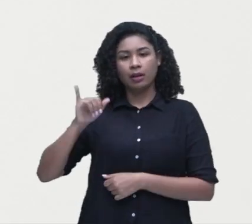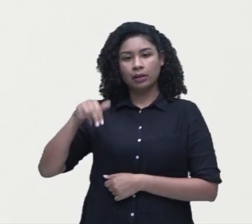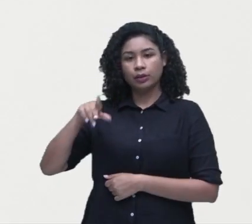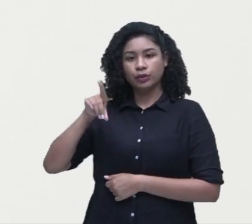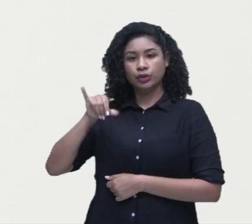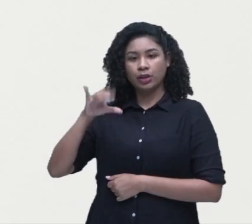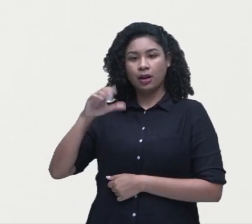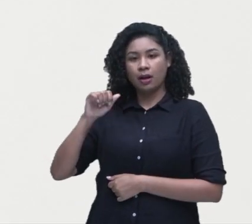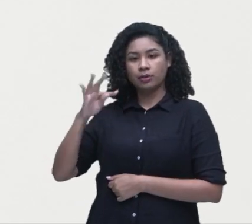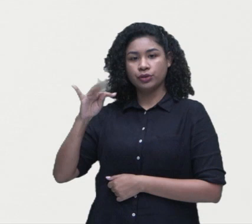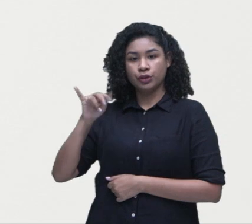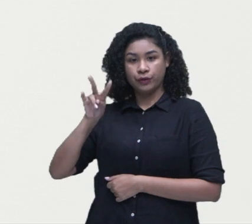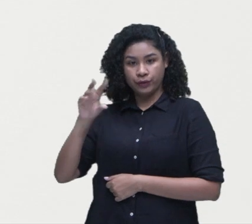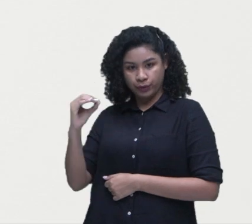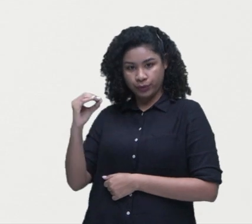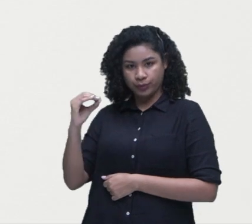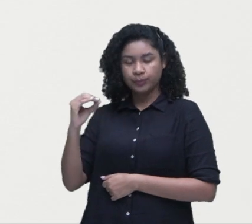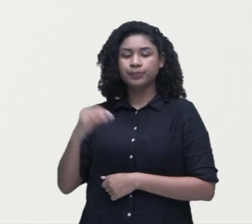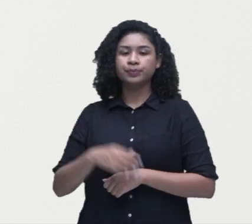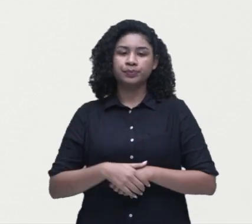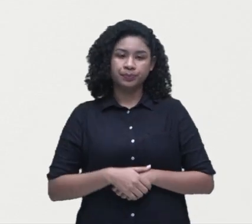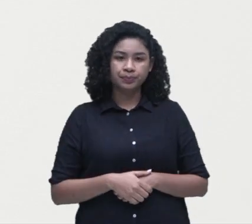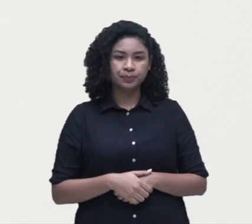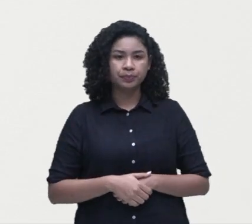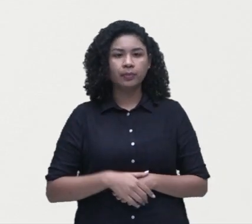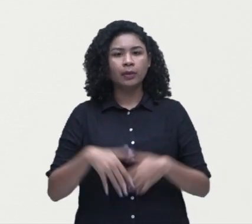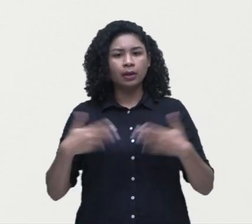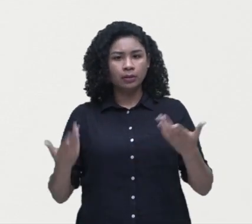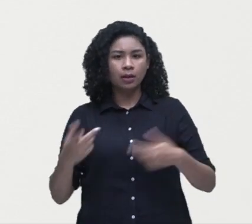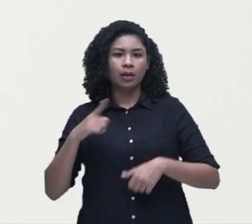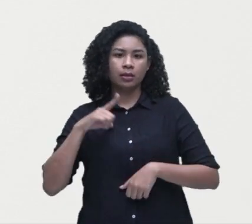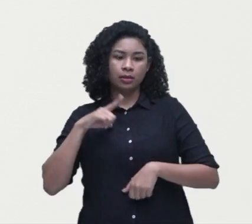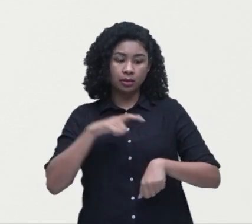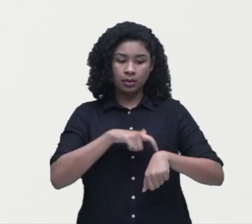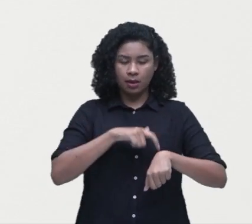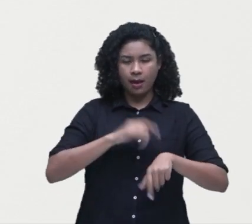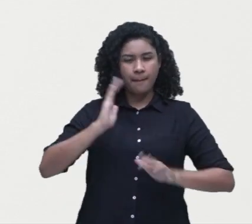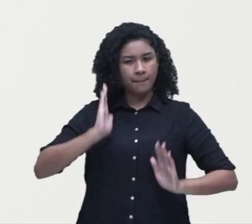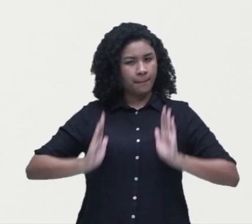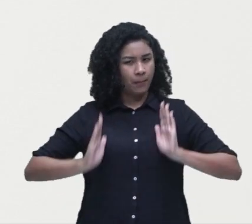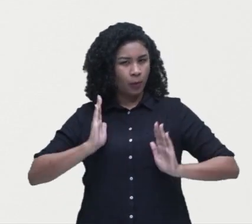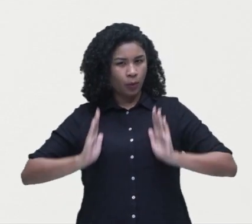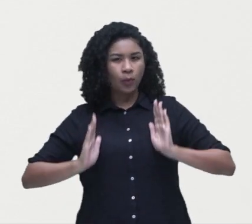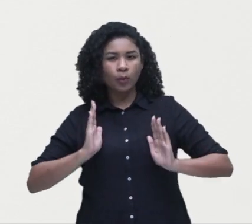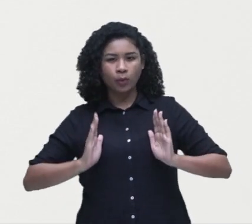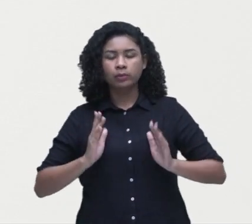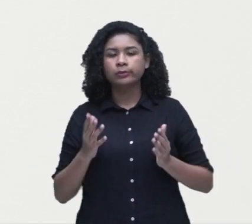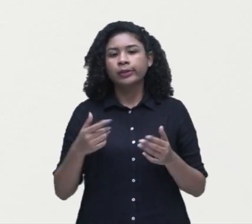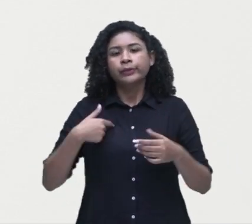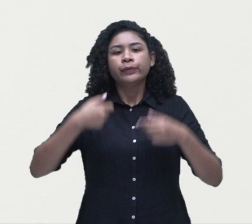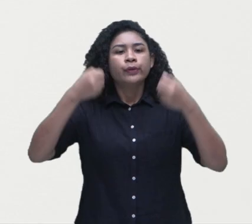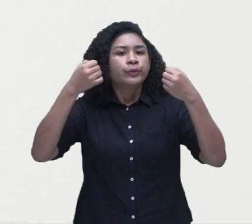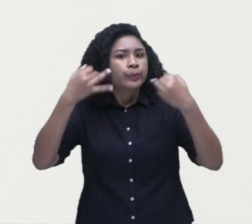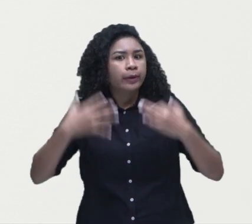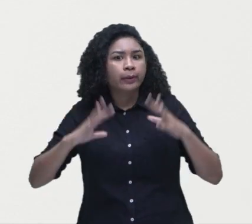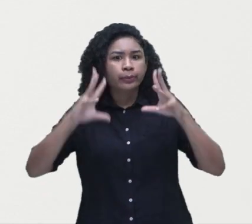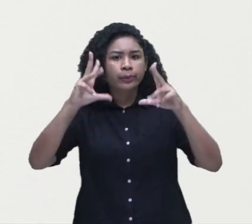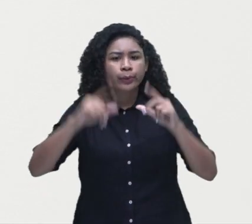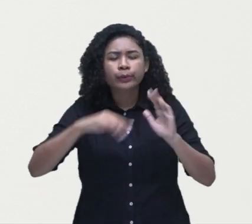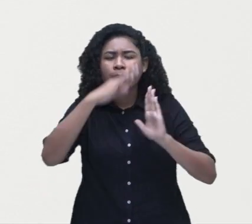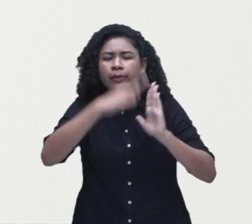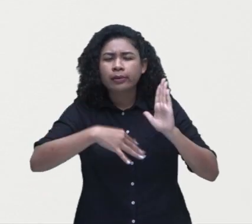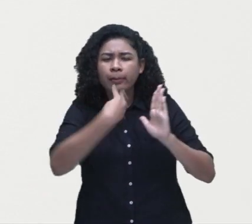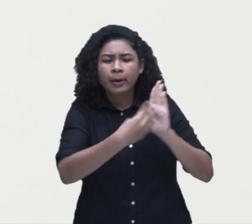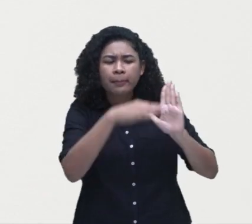Então, nós temos os tempos, do modo indicativo. Aqui a gente não vai conjugar todos os verbos, vamos mostrar